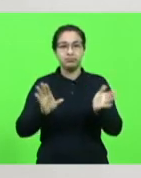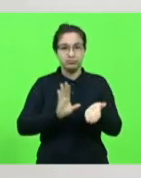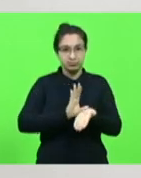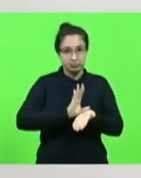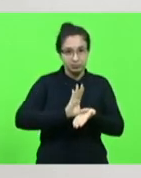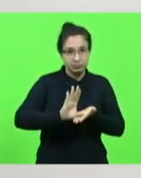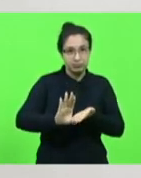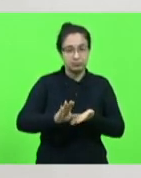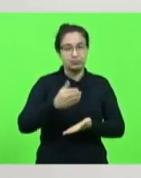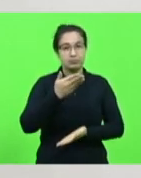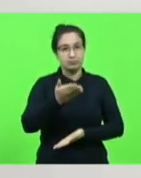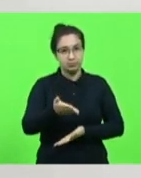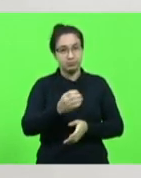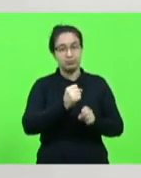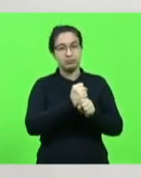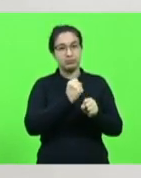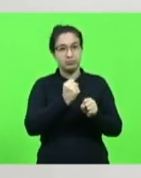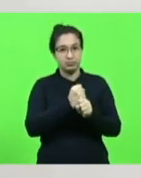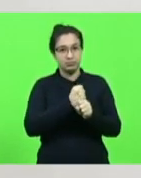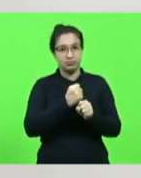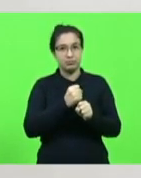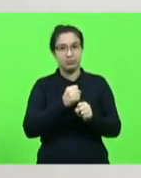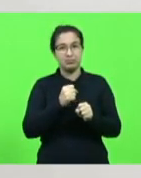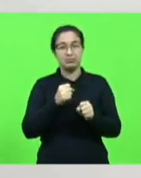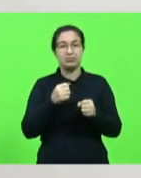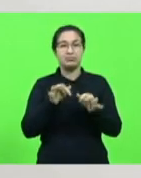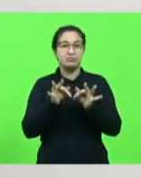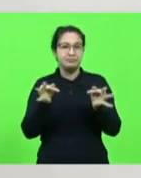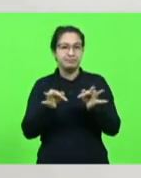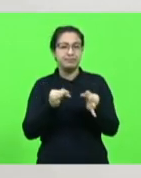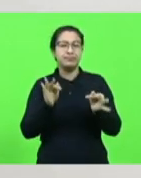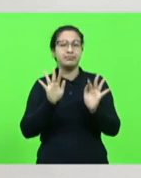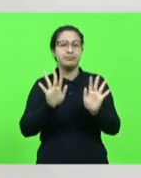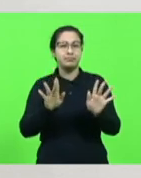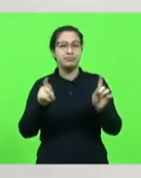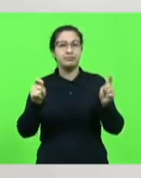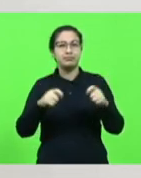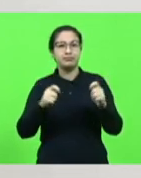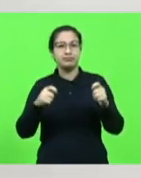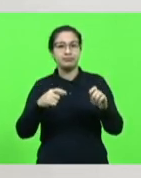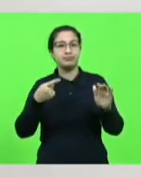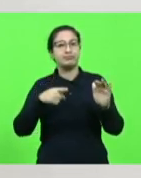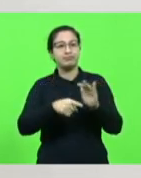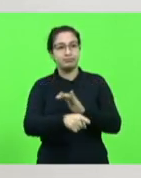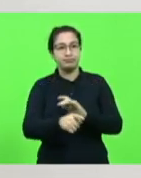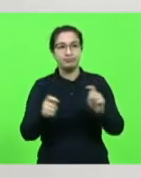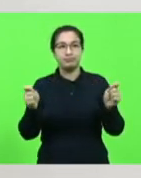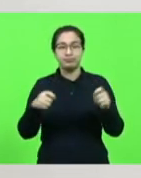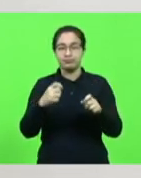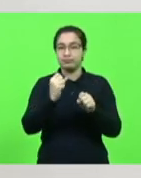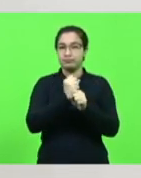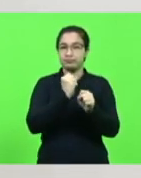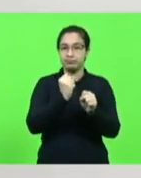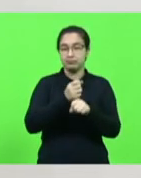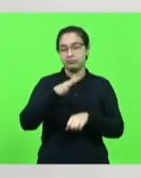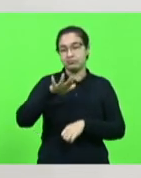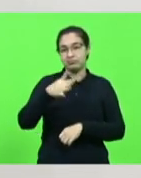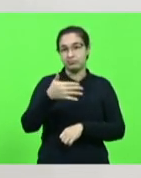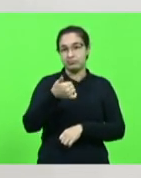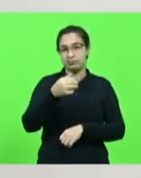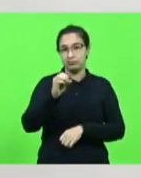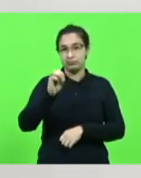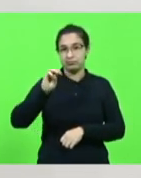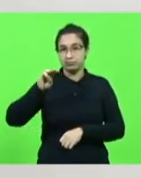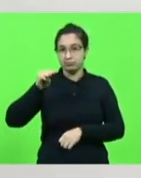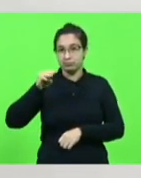obra da dragagem, que é paliativa, mas para fazer um enroncamento, segundo as informações, são cerca de 10 milhões, e quem